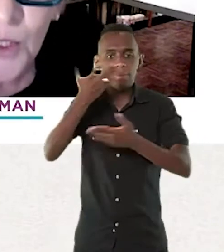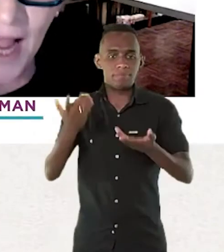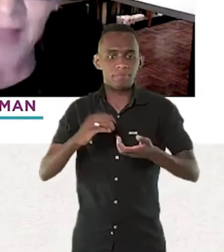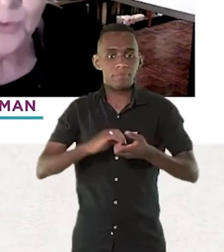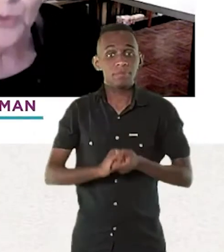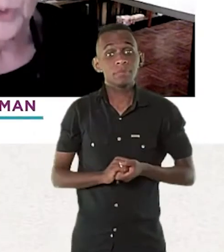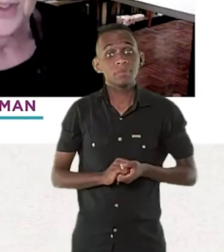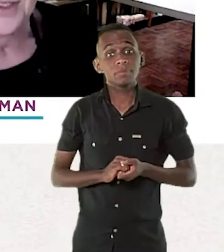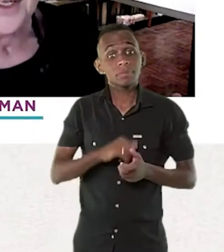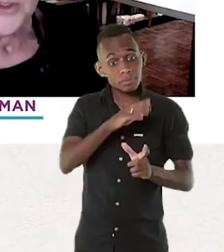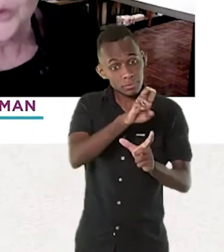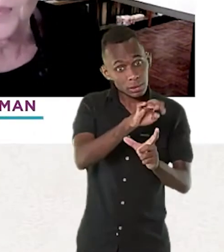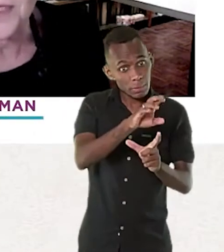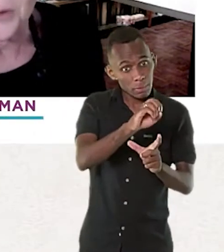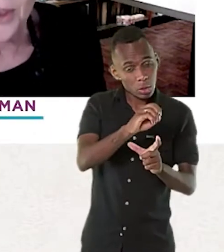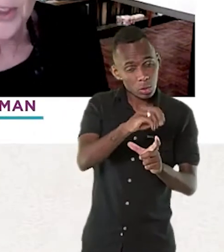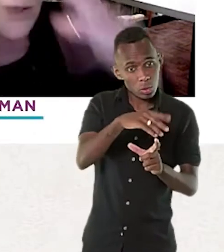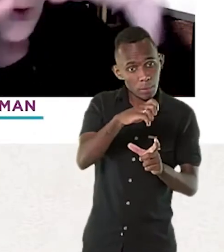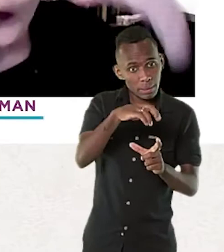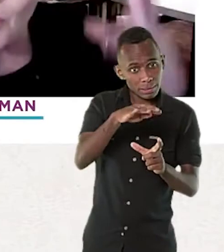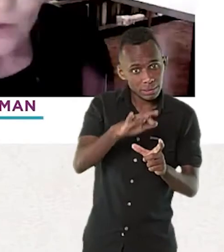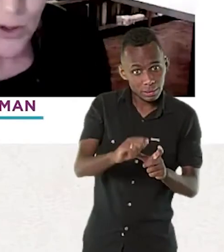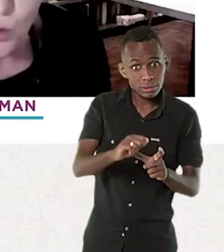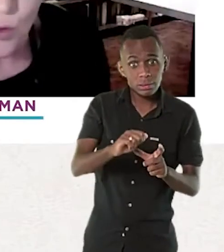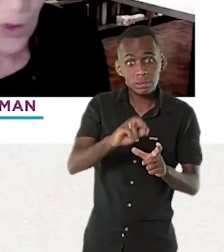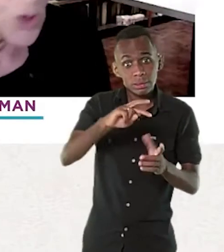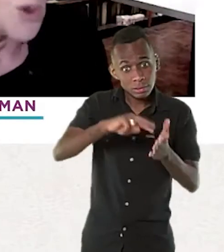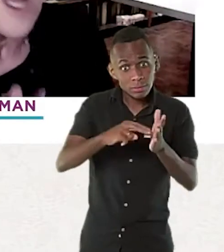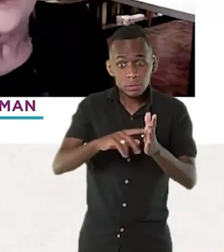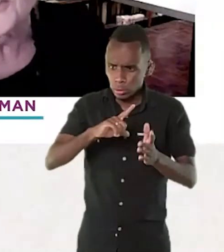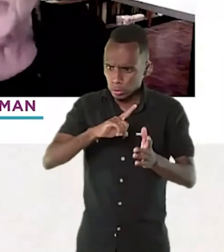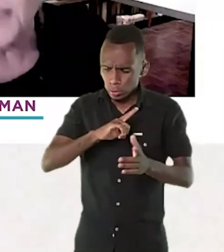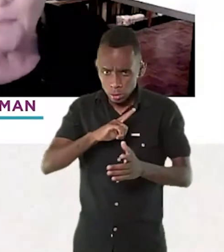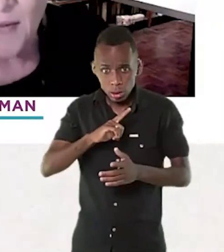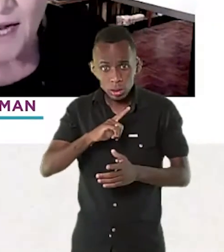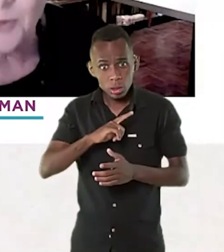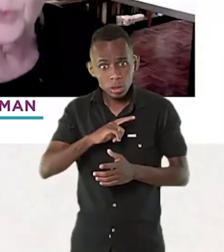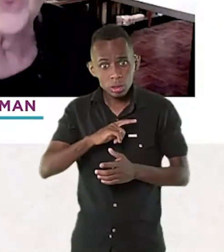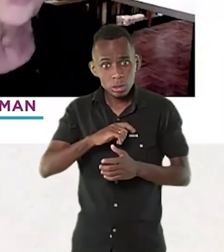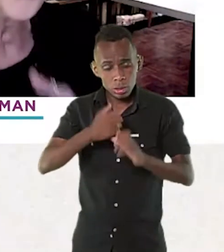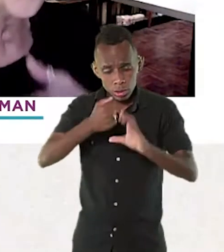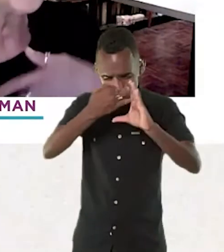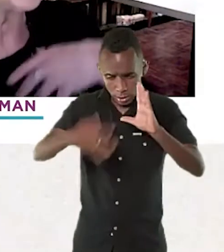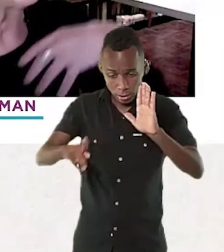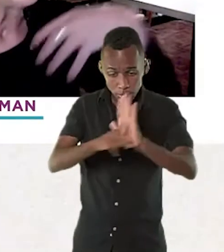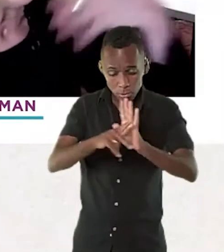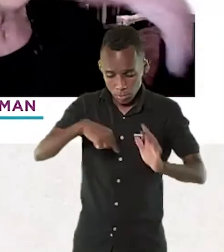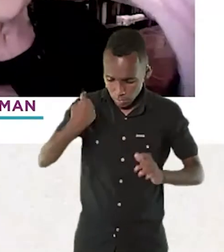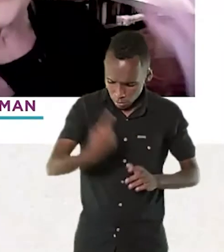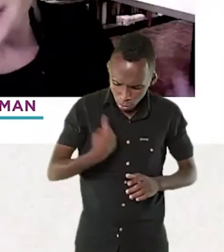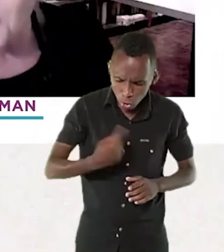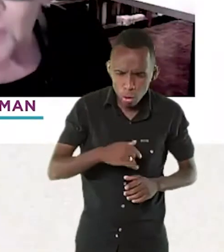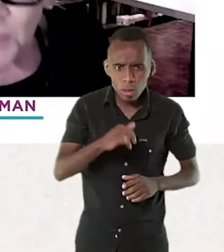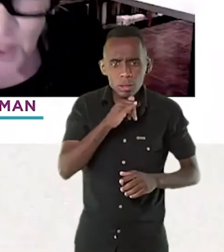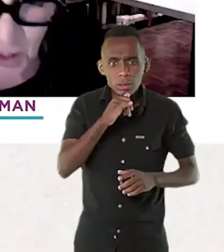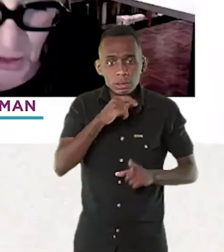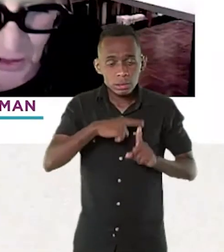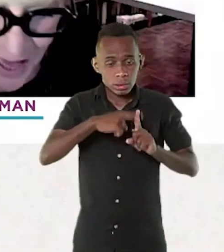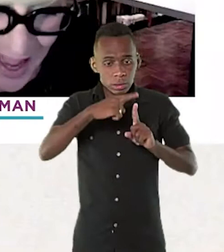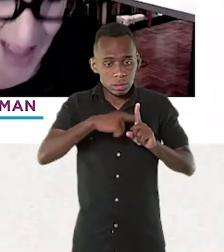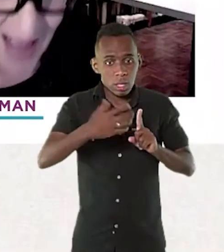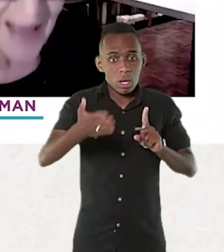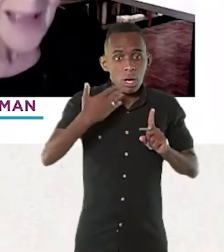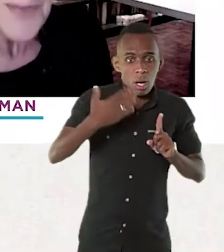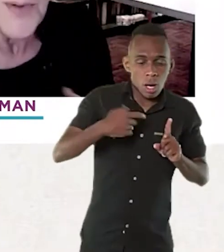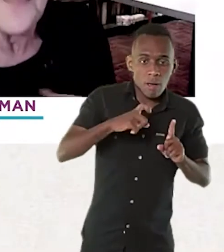carrega muitos dados sobre nós, não só o nosso rosto, nossa temperatura, o lugar onde a